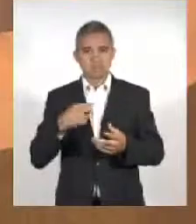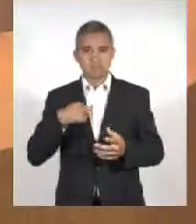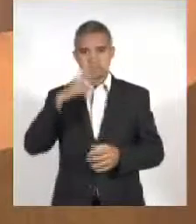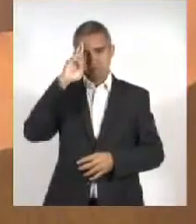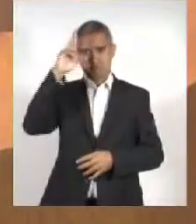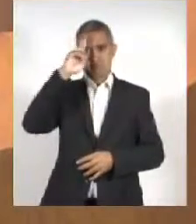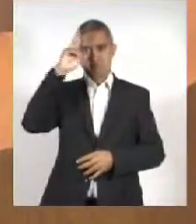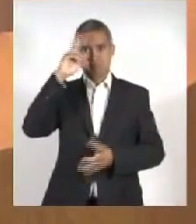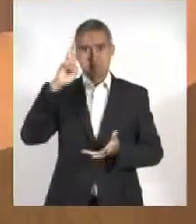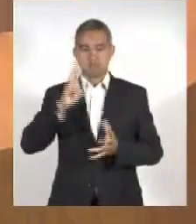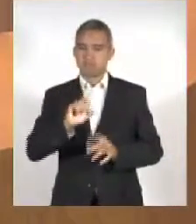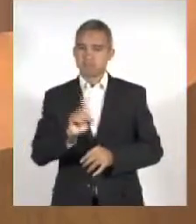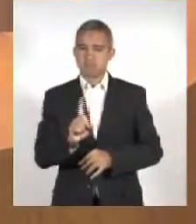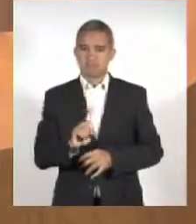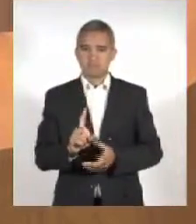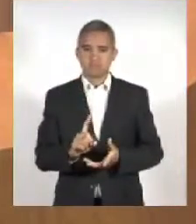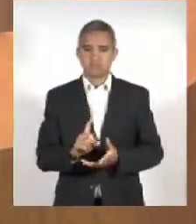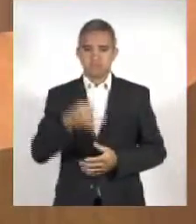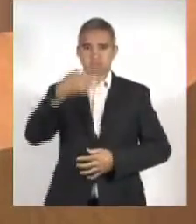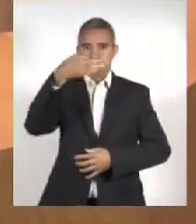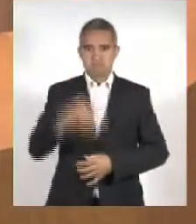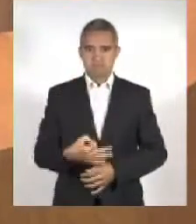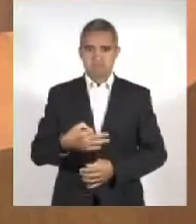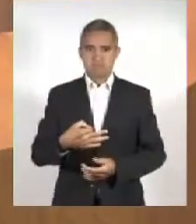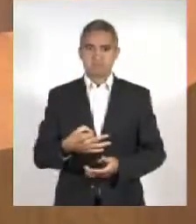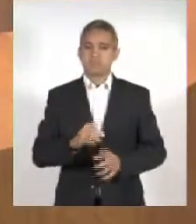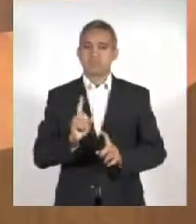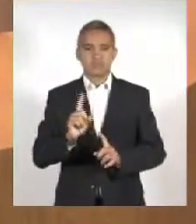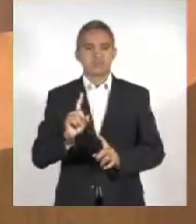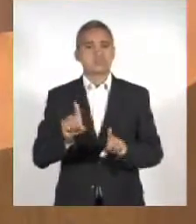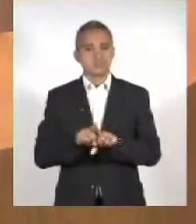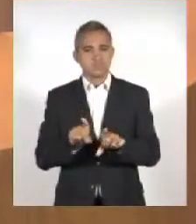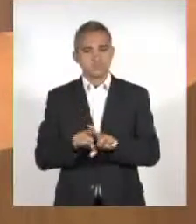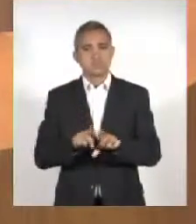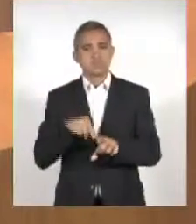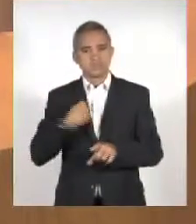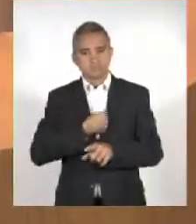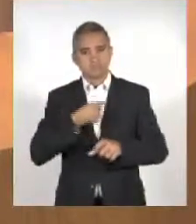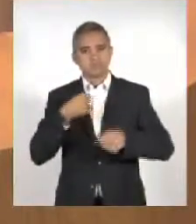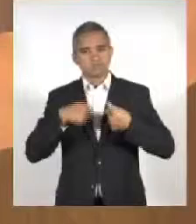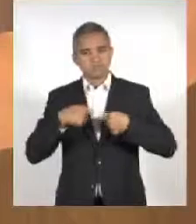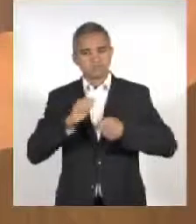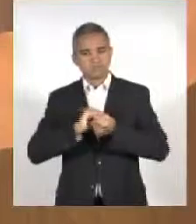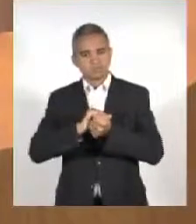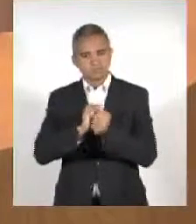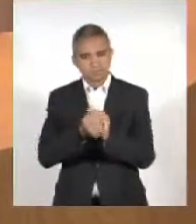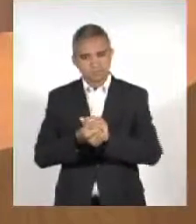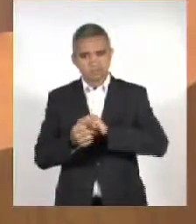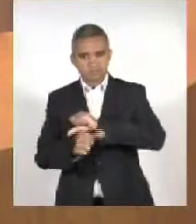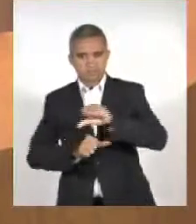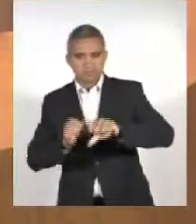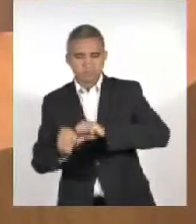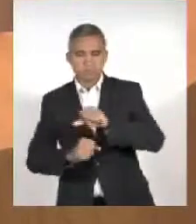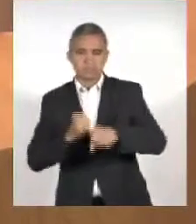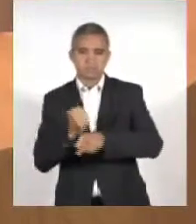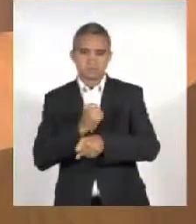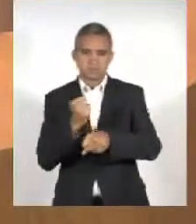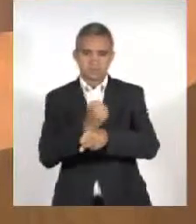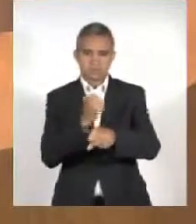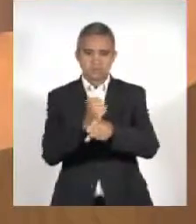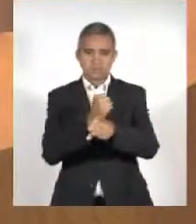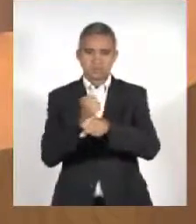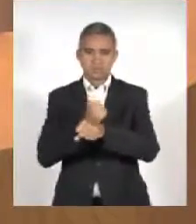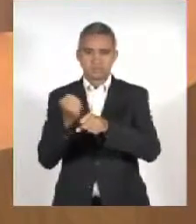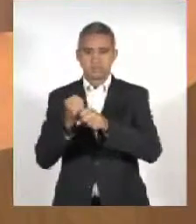não somos dono da razão. Pelo contrário, nós também estamos passando por um processo de adaptação também, de atenção às pessoas